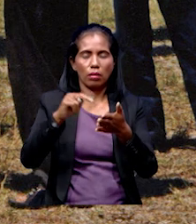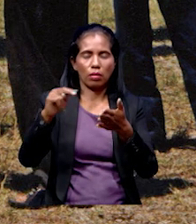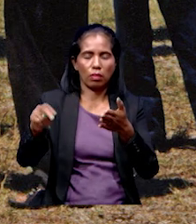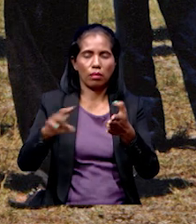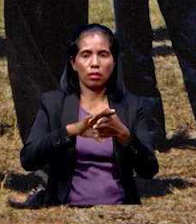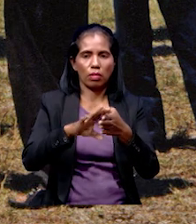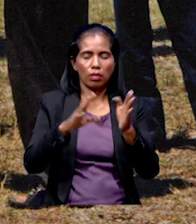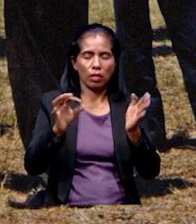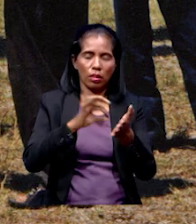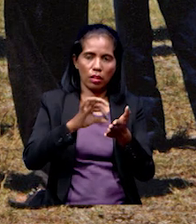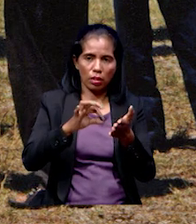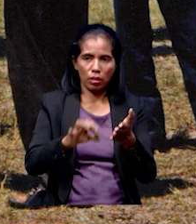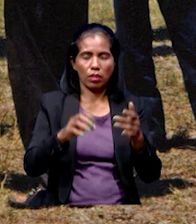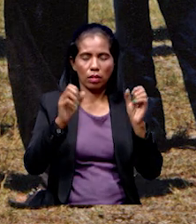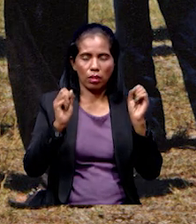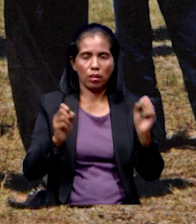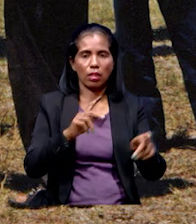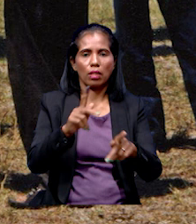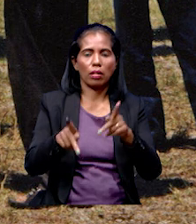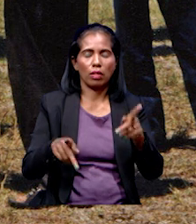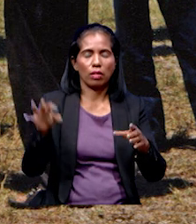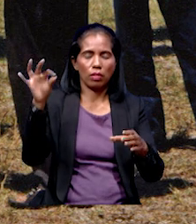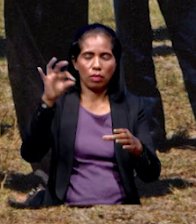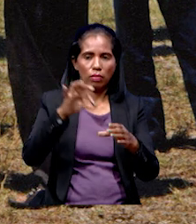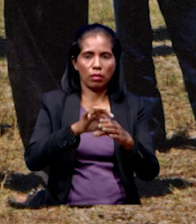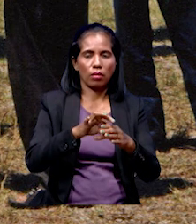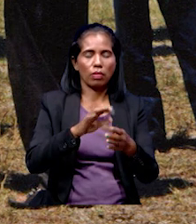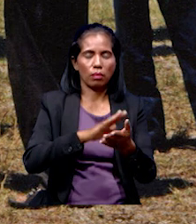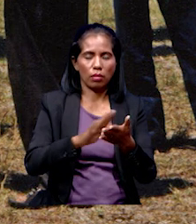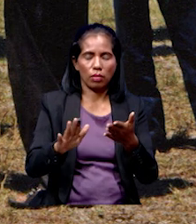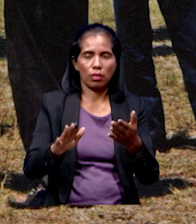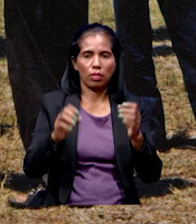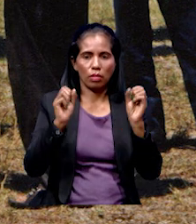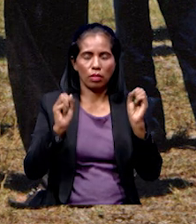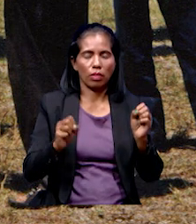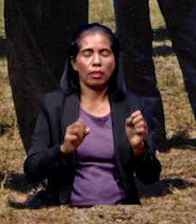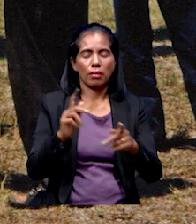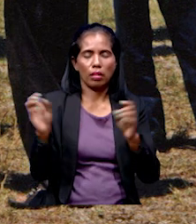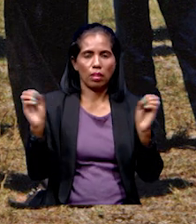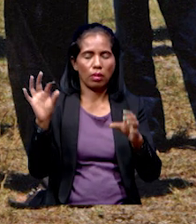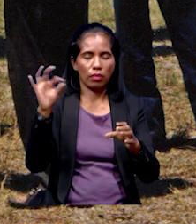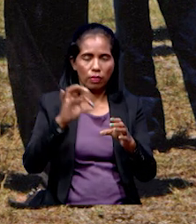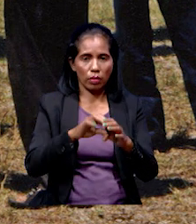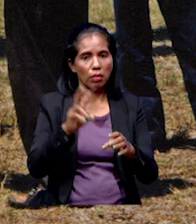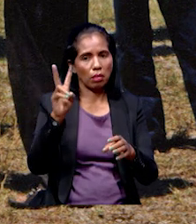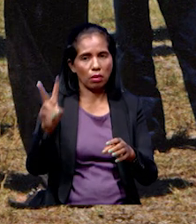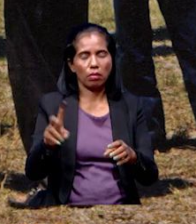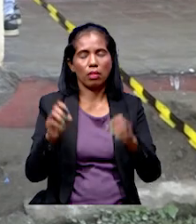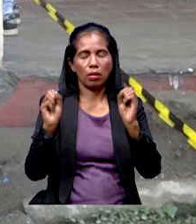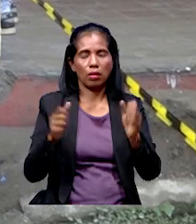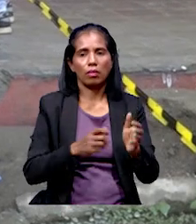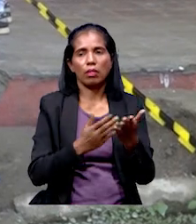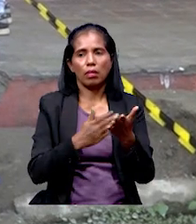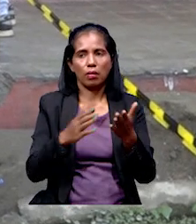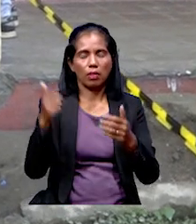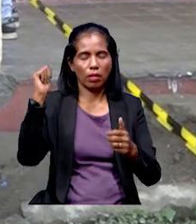nebe regista ona, votante, voto branco, voto nulo, no voto sira nebe atribuiona ba candidato ide idak.